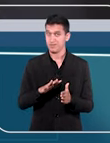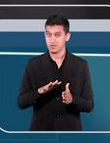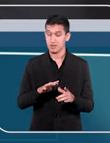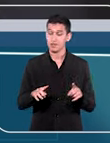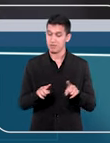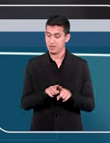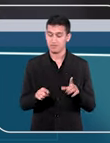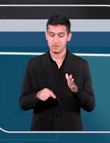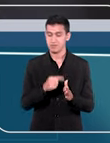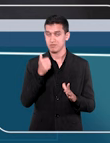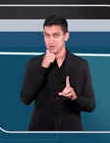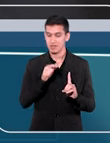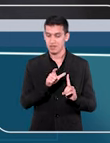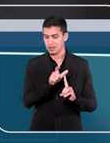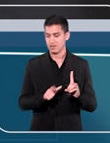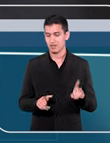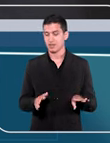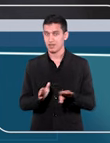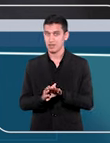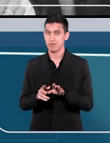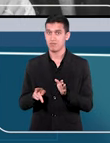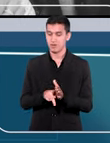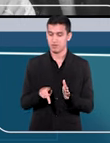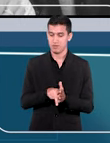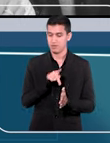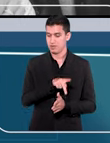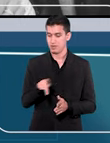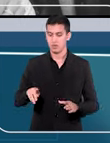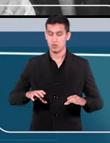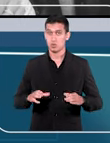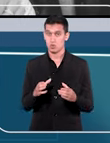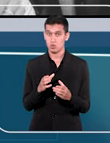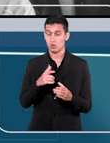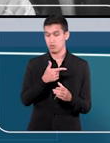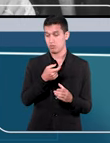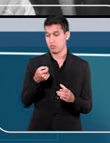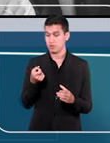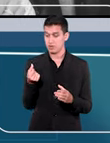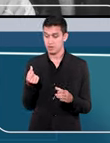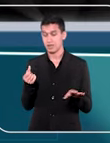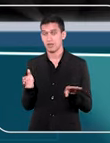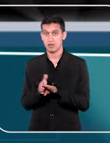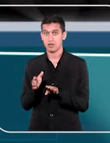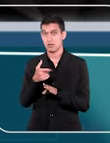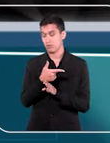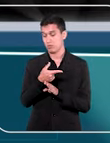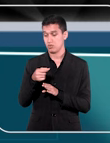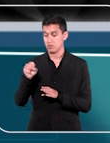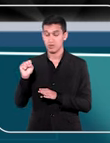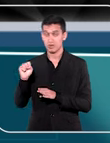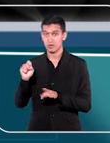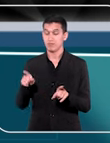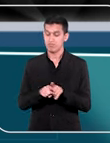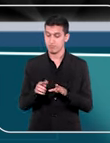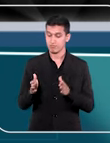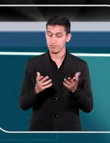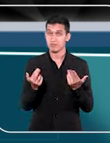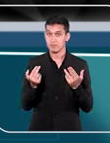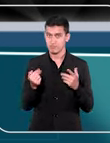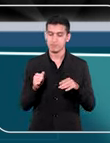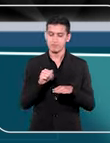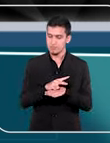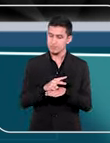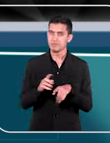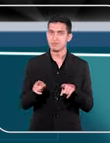Região. E a primeira mulher a ocupar a presidência da Corte entre 2006 e 2008. Nesse mesmo período, também assumiu